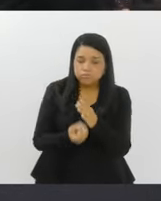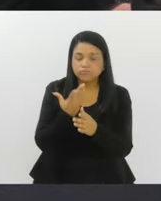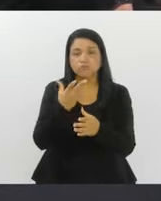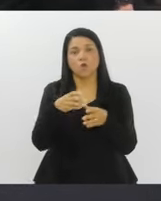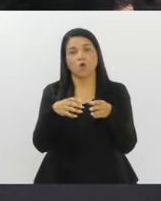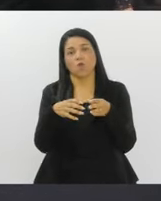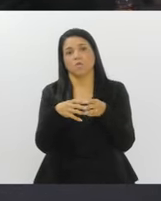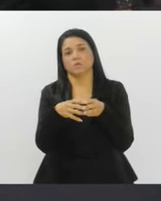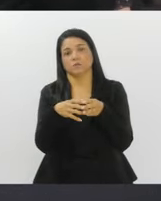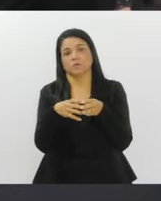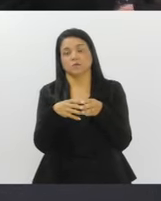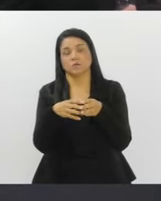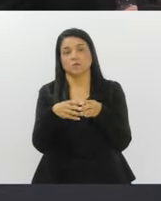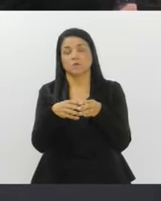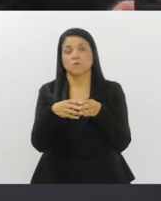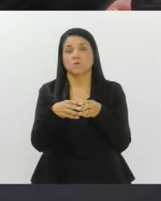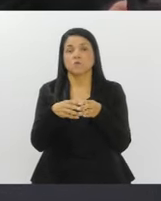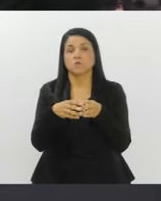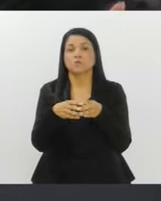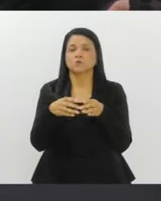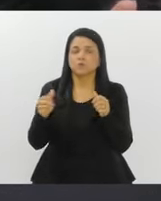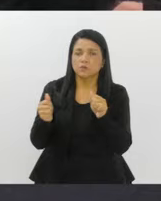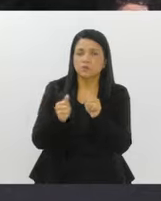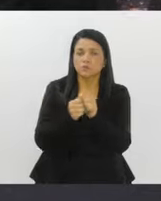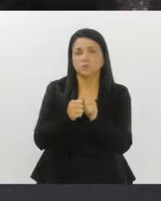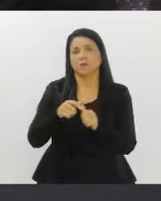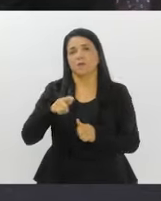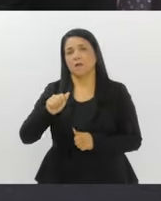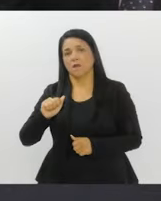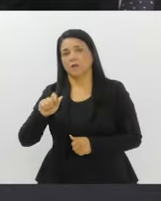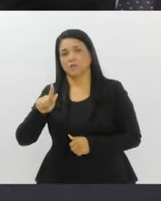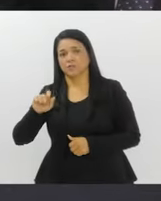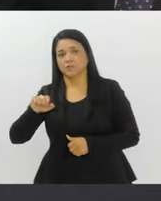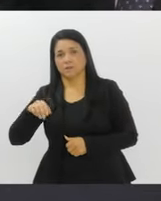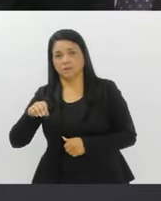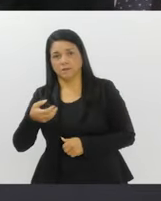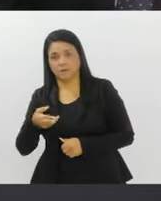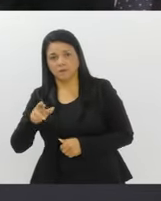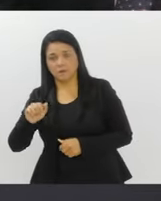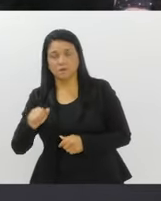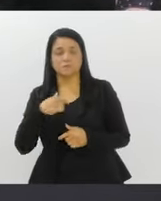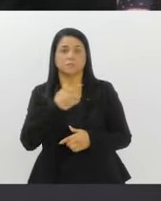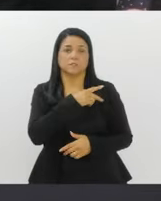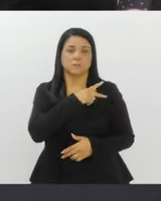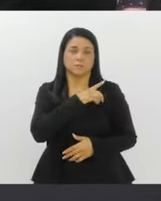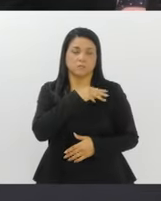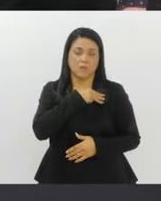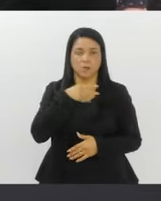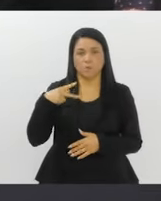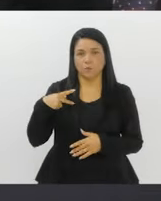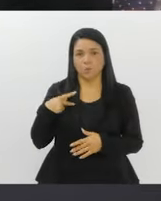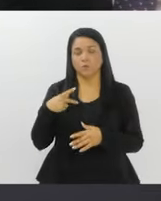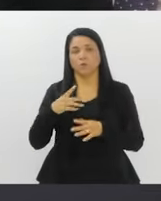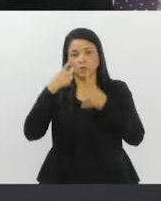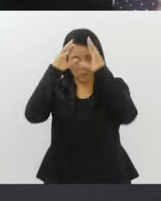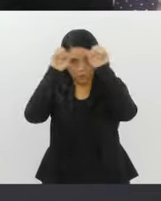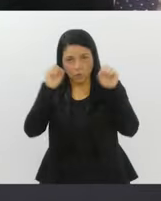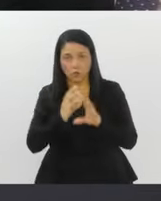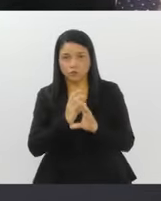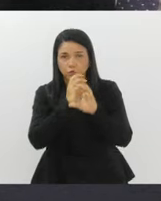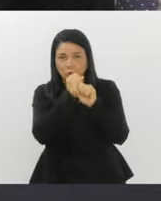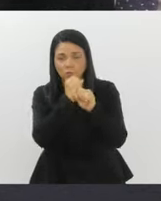busque os técnicos, que se junte a Getransp, Defensoria Pública, Ministério Público, Tribunal de Contas,